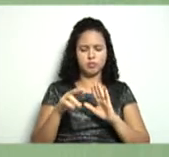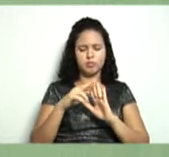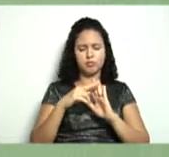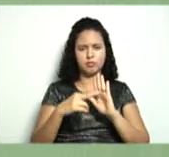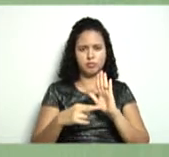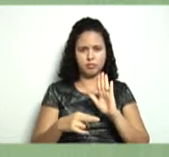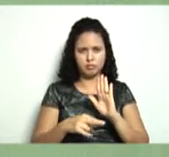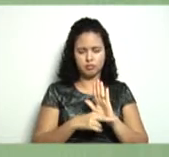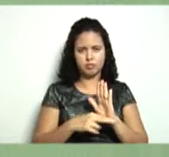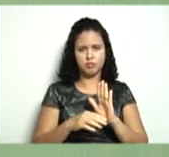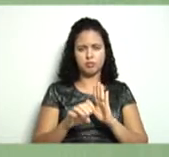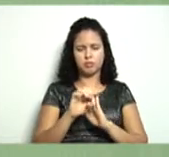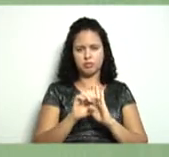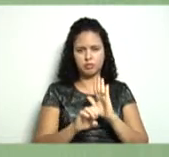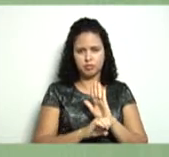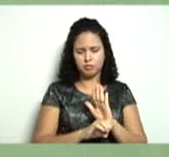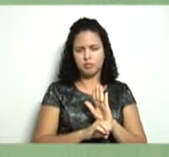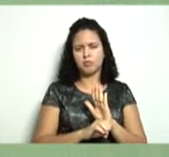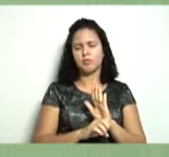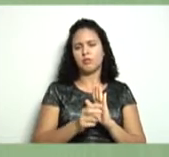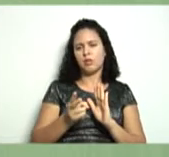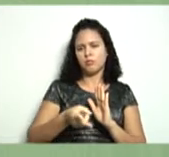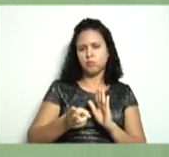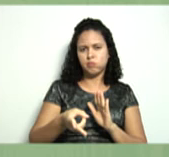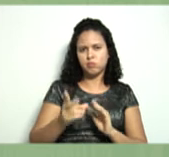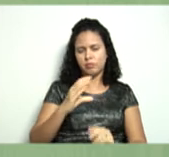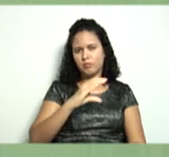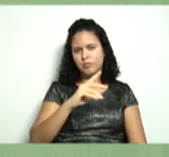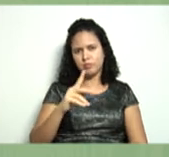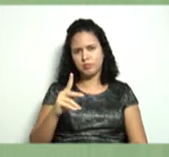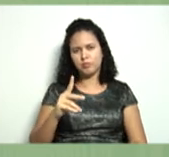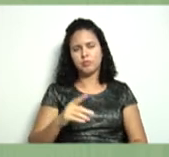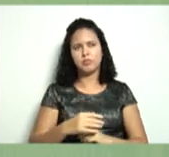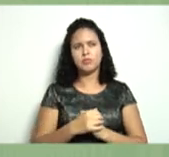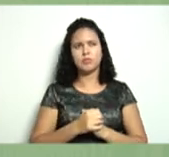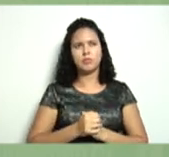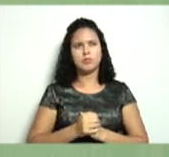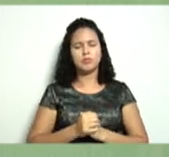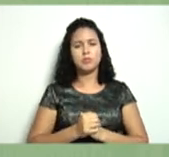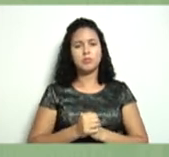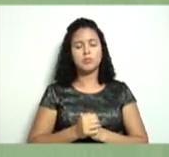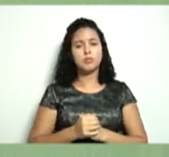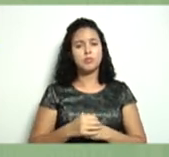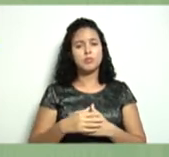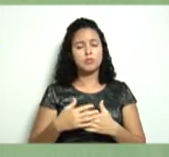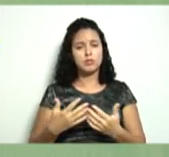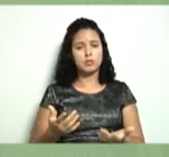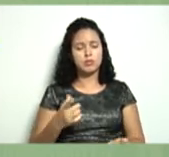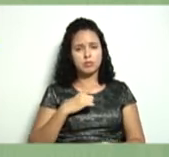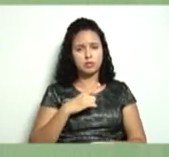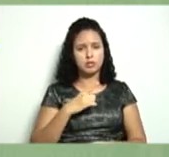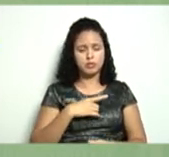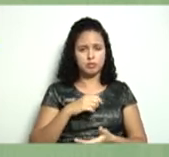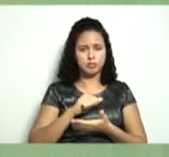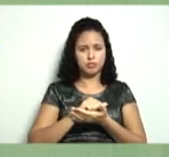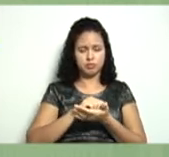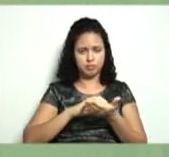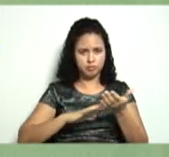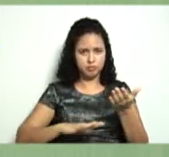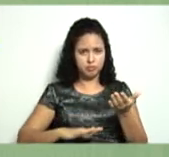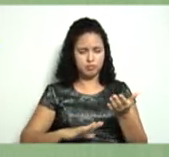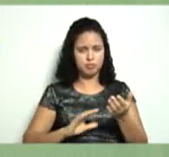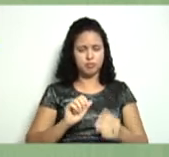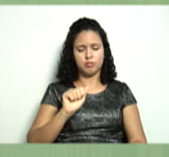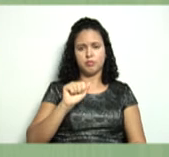estatutários, ingresso ou permanência na cooperativa. Aqui agora nós estamos vendo que a gente tem em andamento 2 atividades